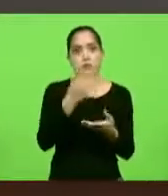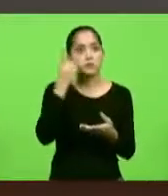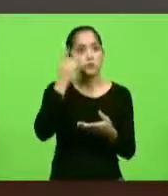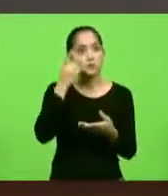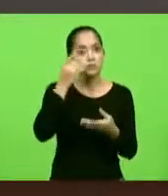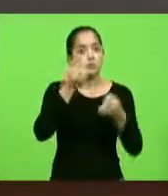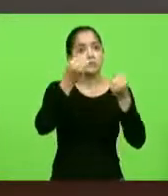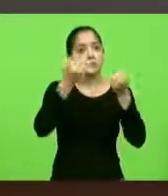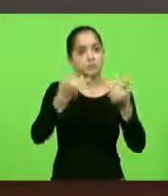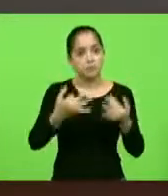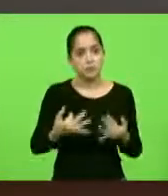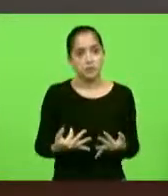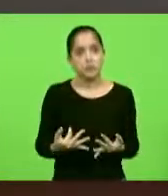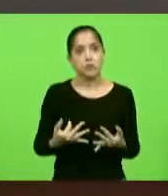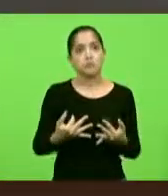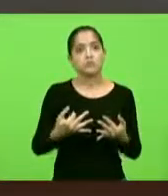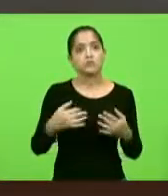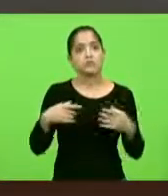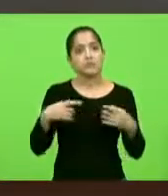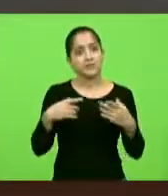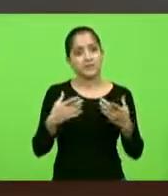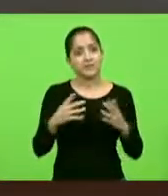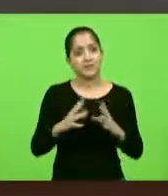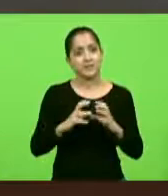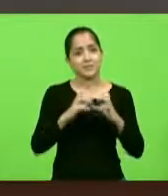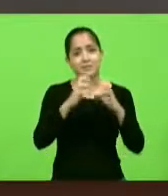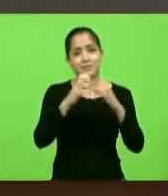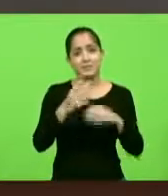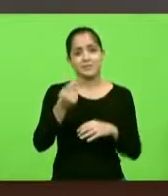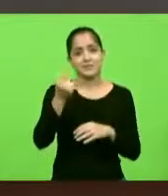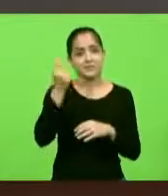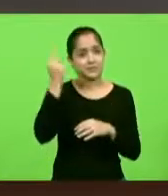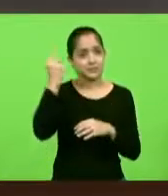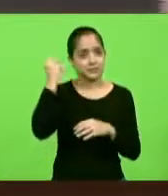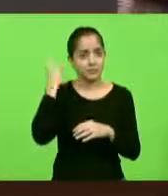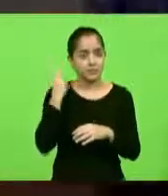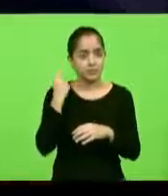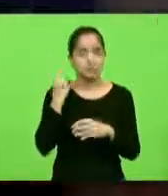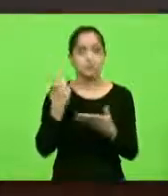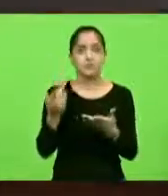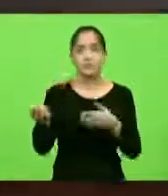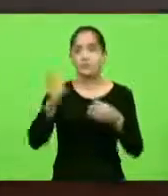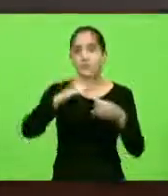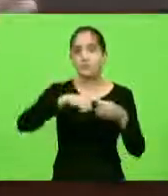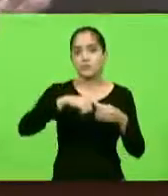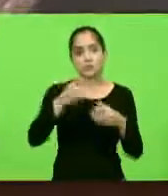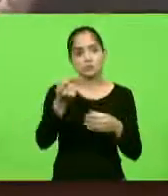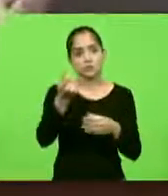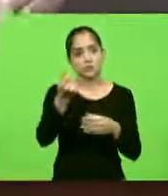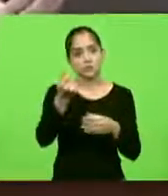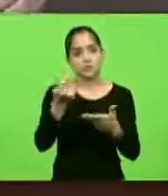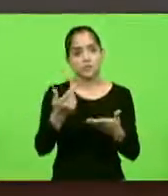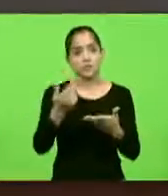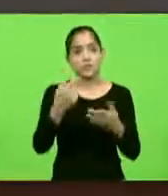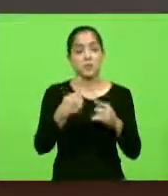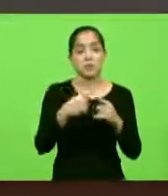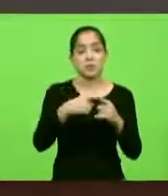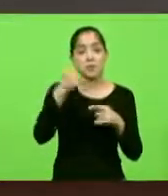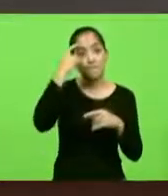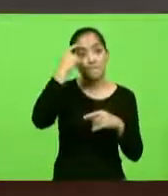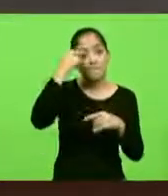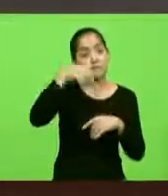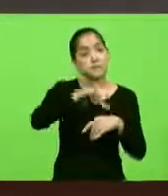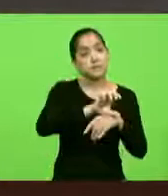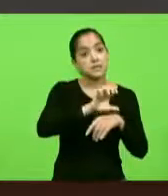que essa é uma briga antiga em que os governos federais não retornam, porque nós somos tidos como estados ricos e não